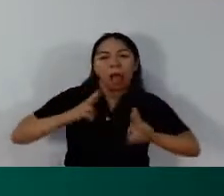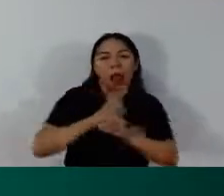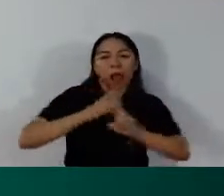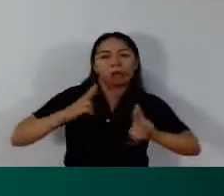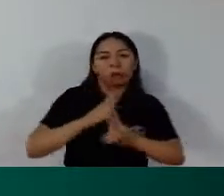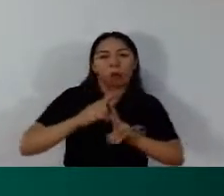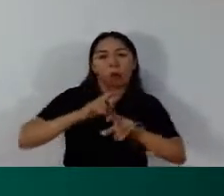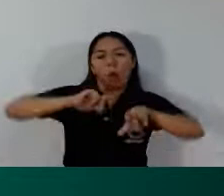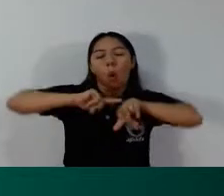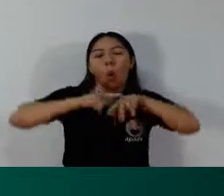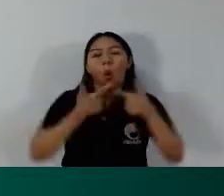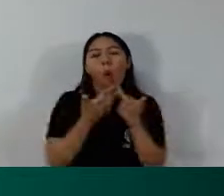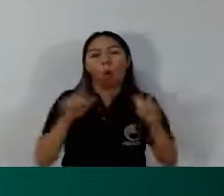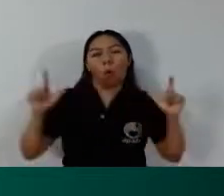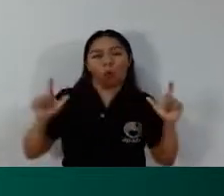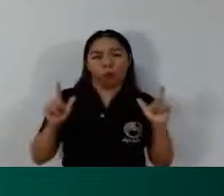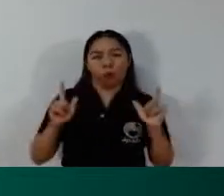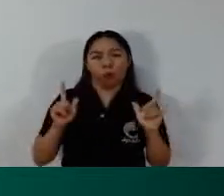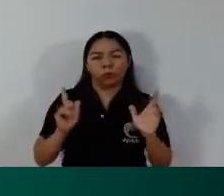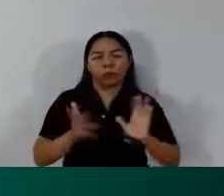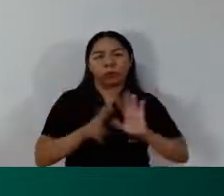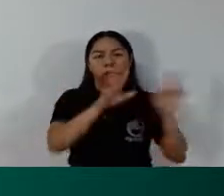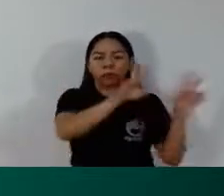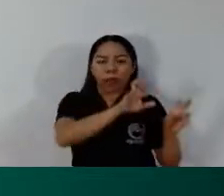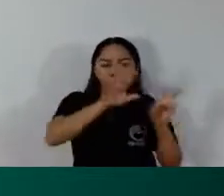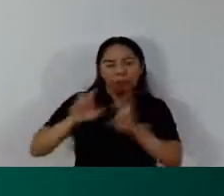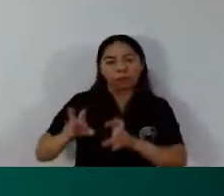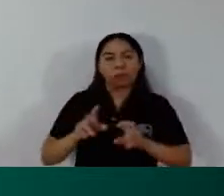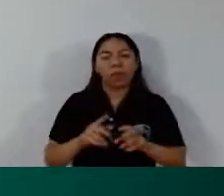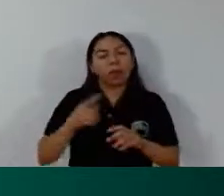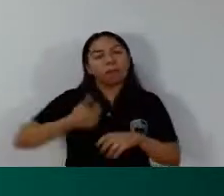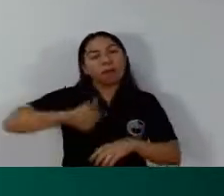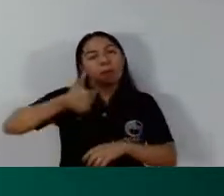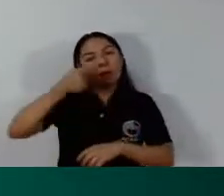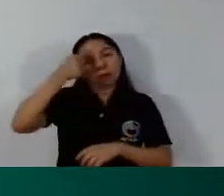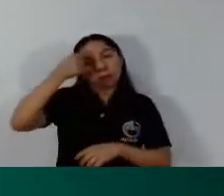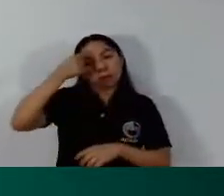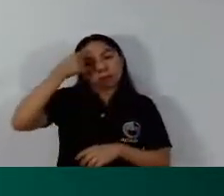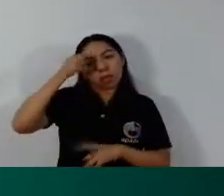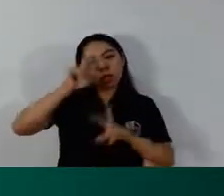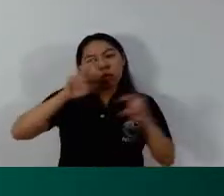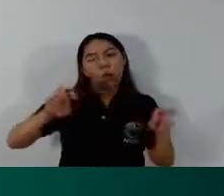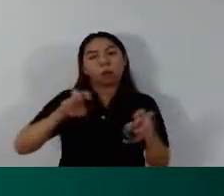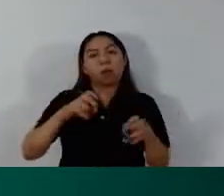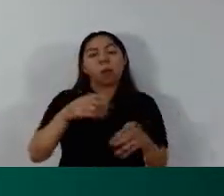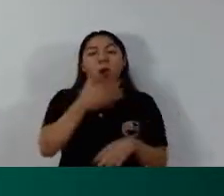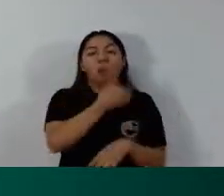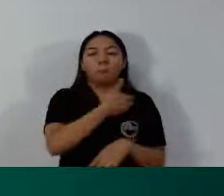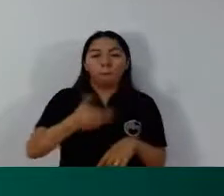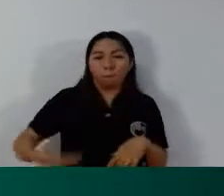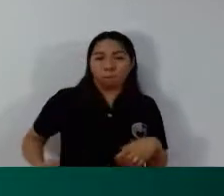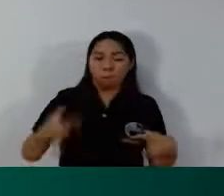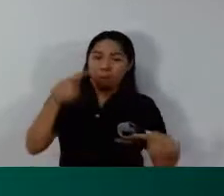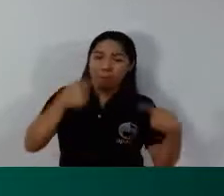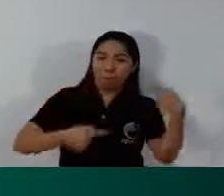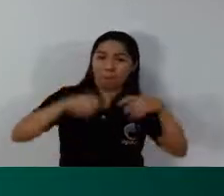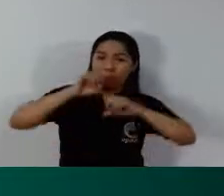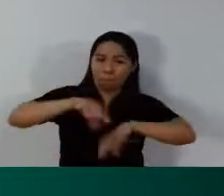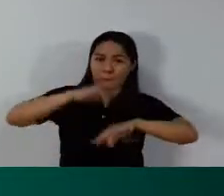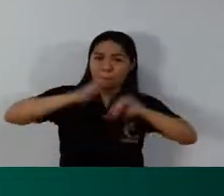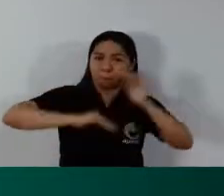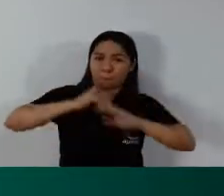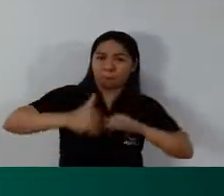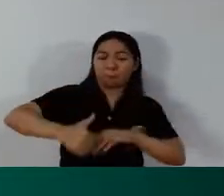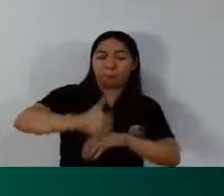que são muito muito pertinentes né primeiro pensar a própria construção da política de educação profissional no nosso país